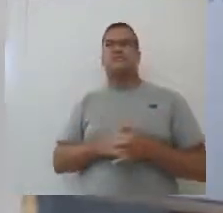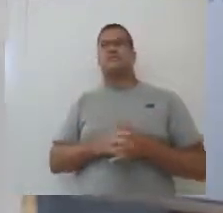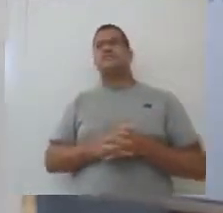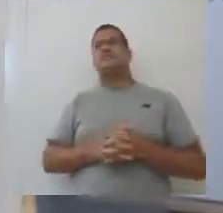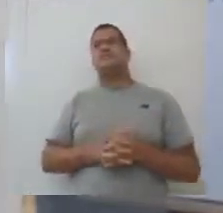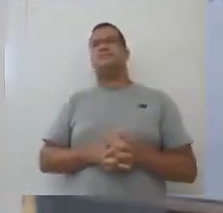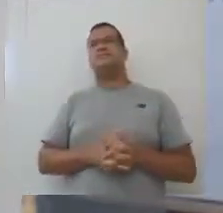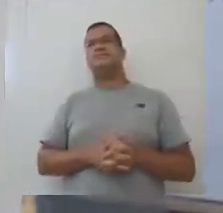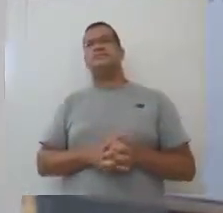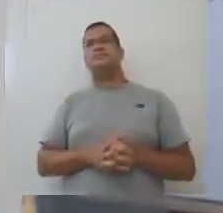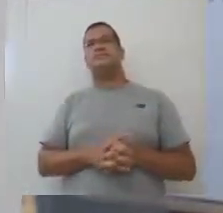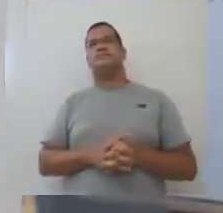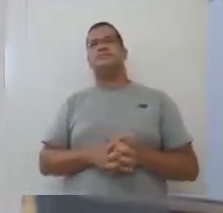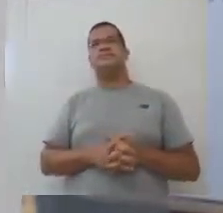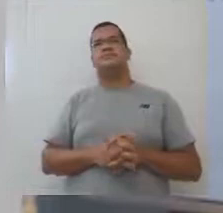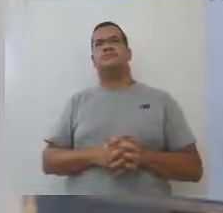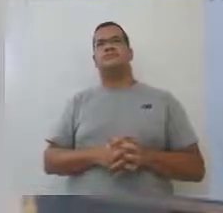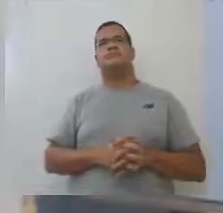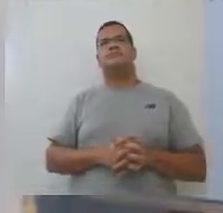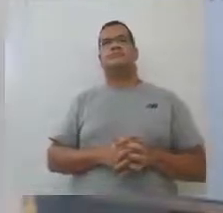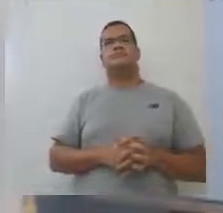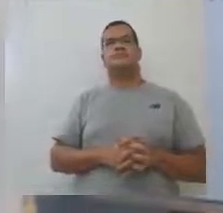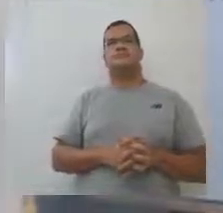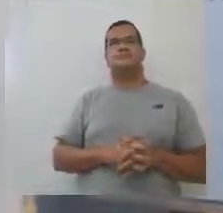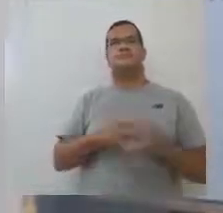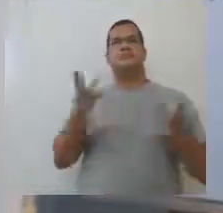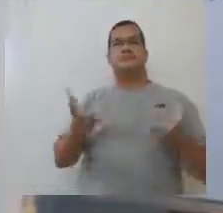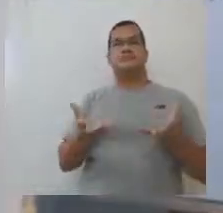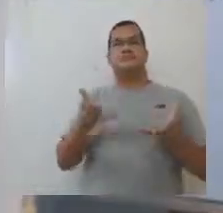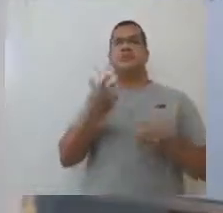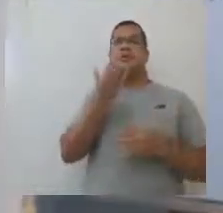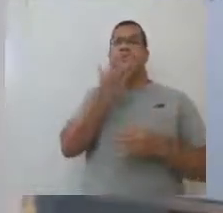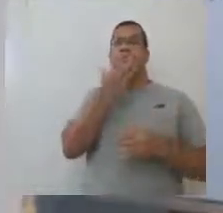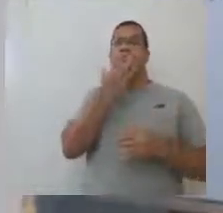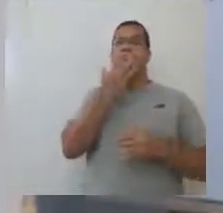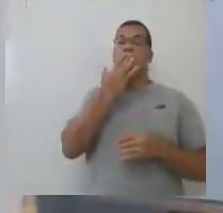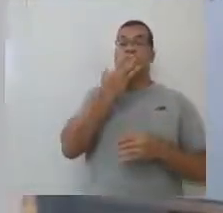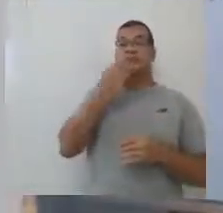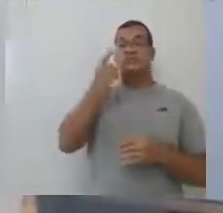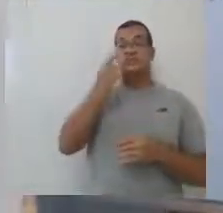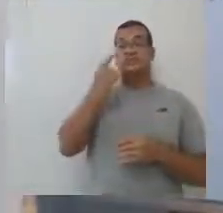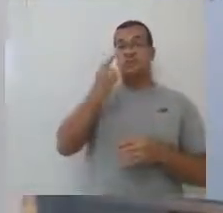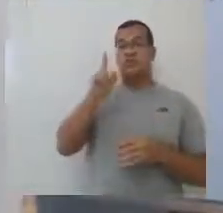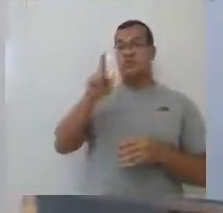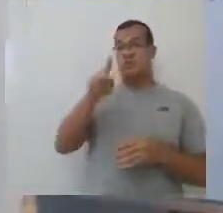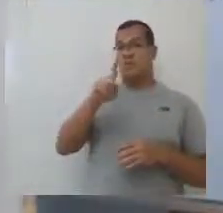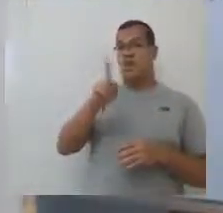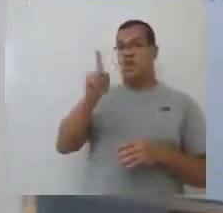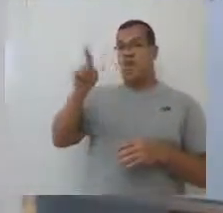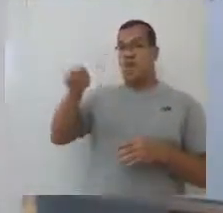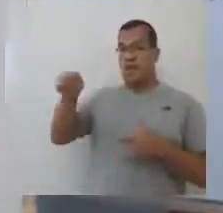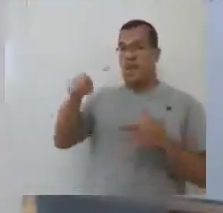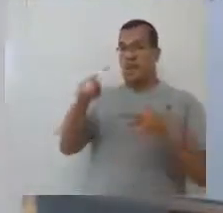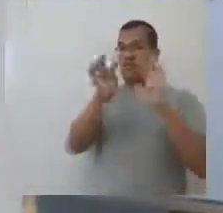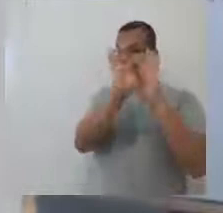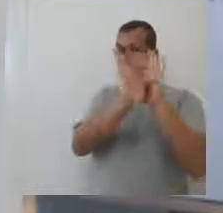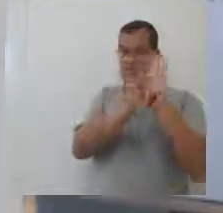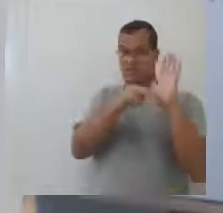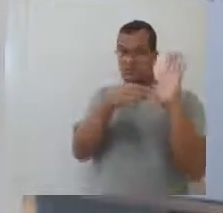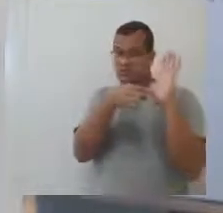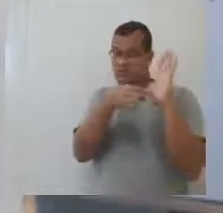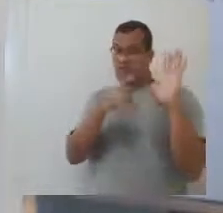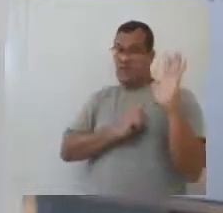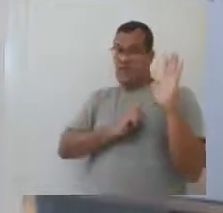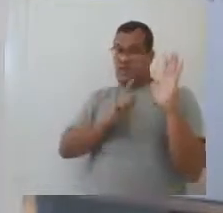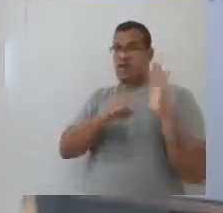Tá falando da coloração dos olhos. Quando a gente fala de coloração dos olhos, não sou eu que estou dizendo, tá? É o problema.